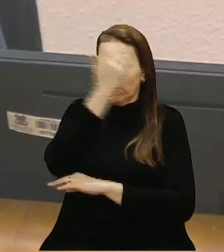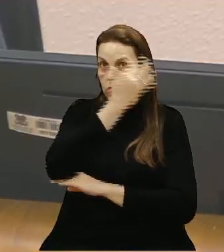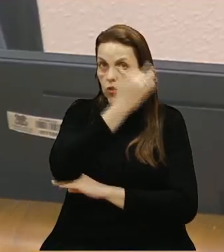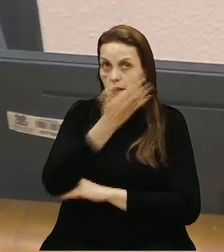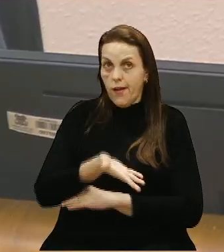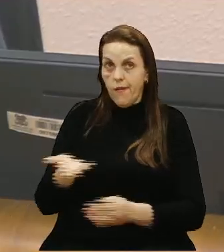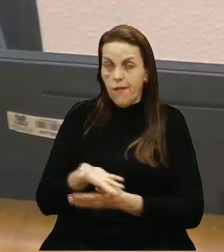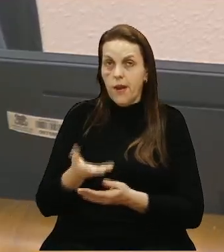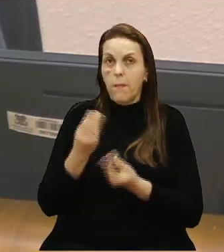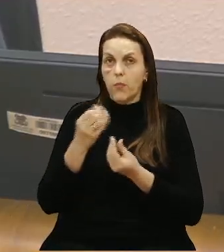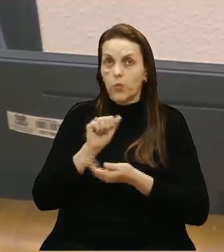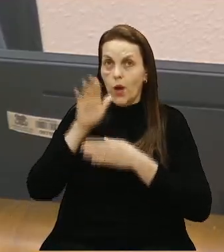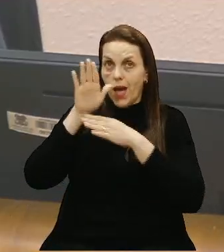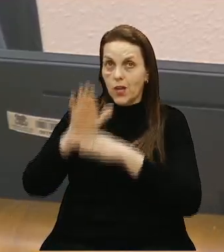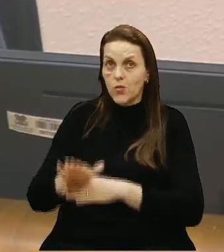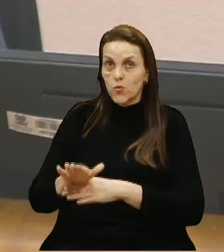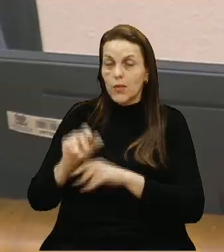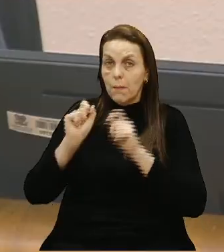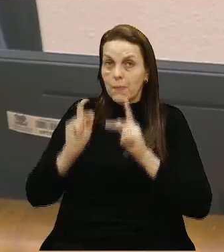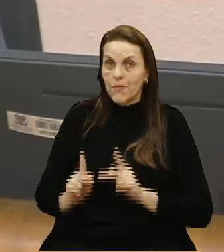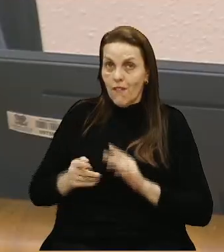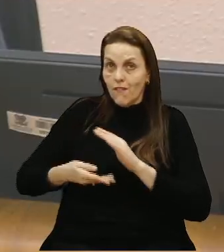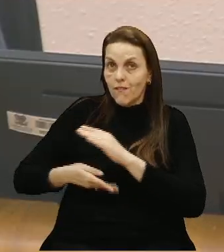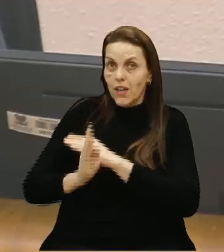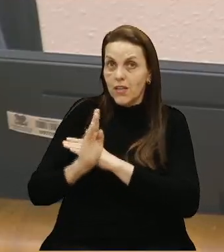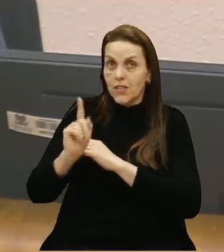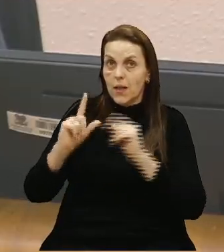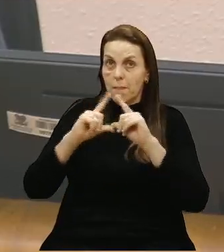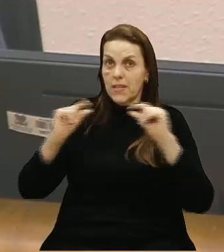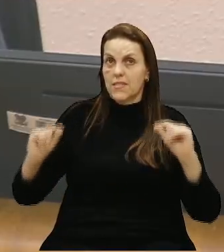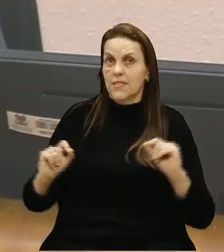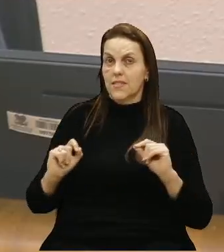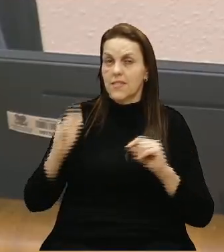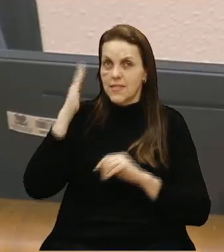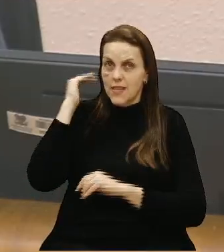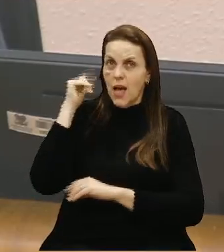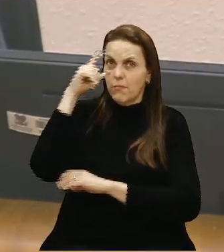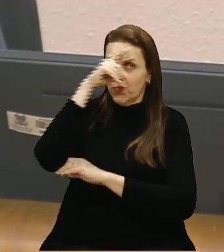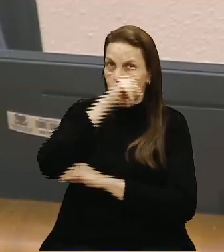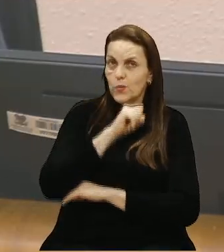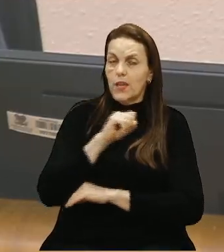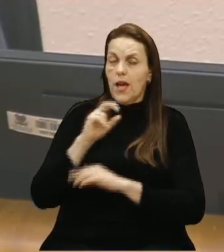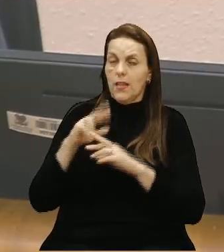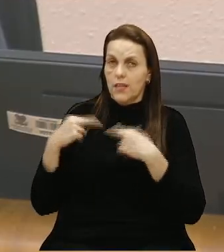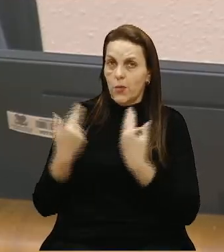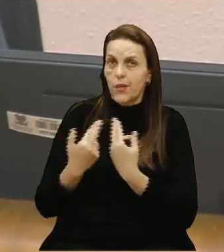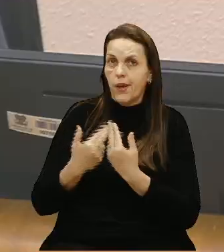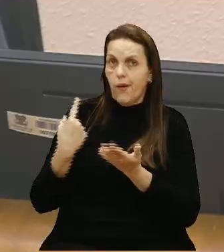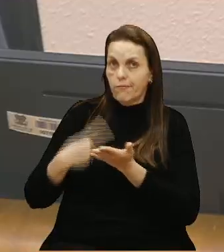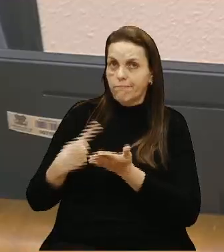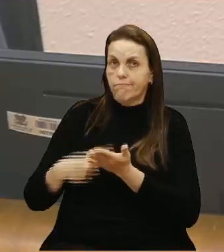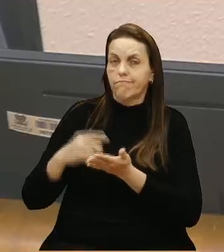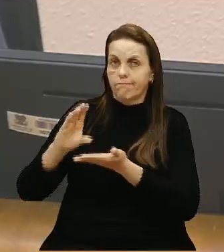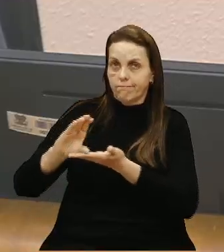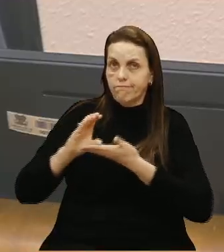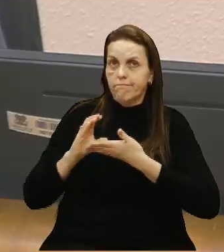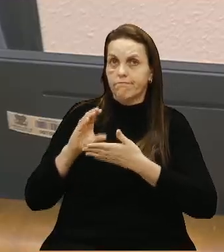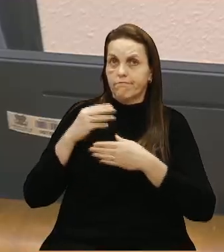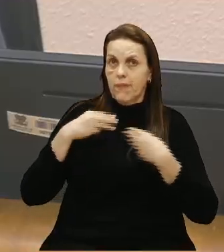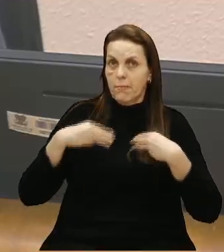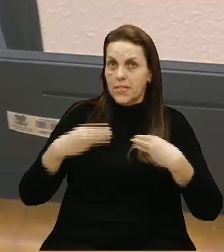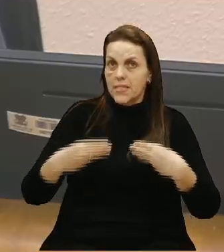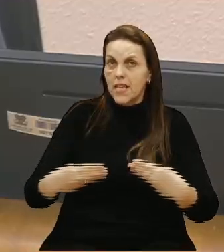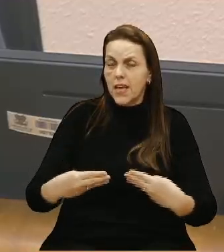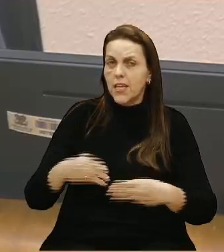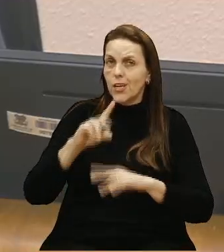muito ajuda, mas ajuda quem vai a Brasília, quem sabe da dificuldade de conseguir uma agenda, um recurso em algum ministério, e a diferença